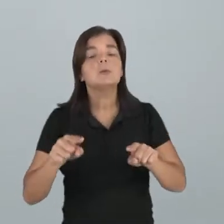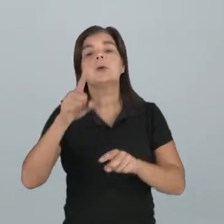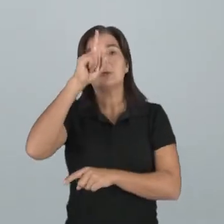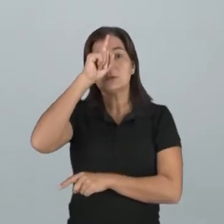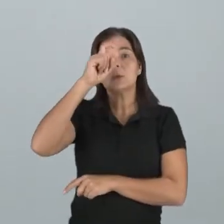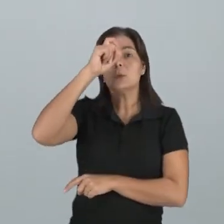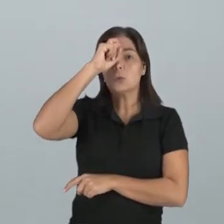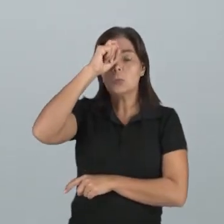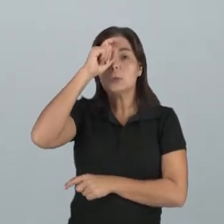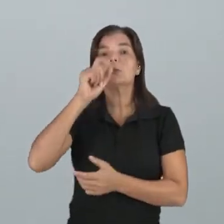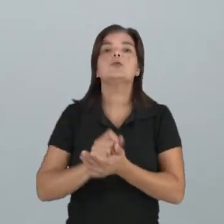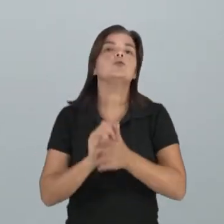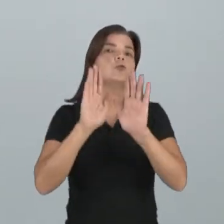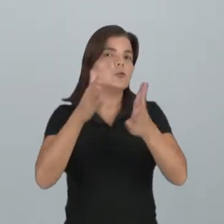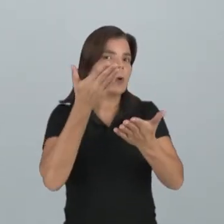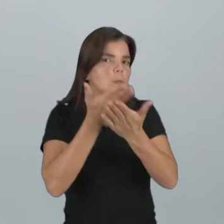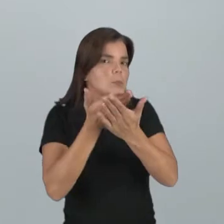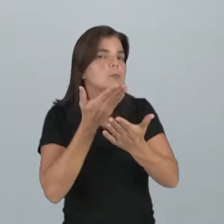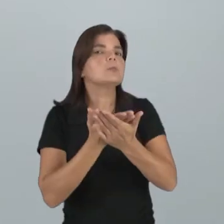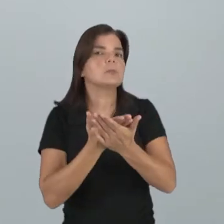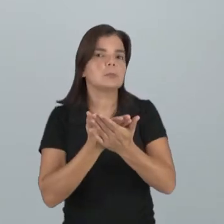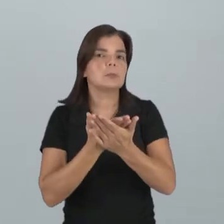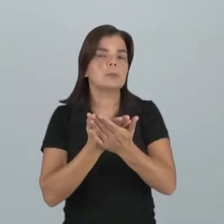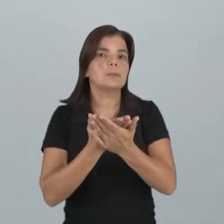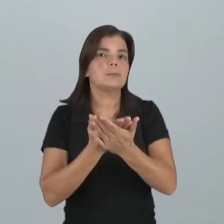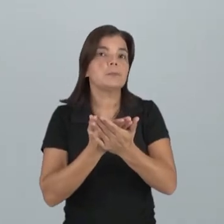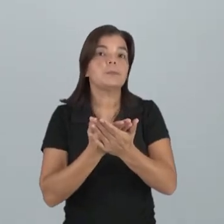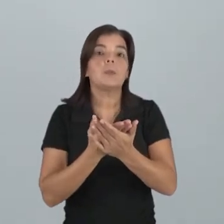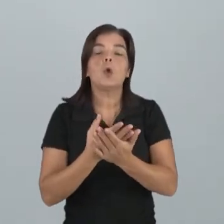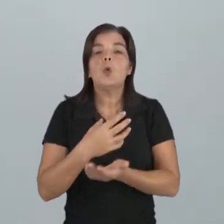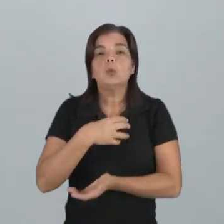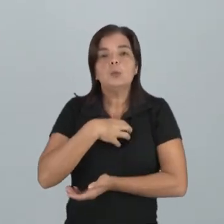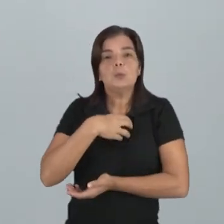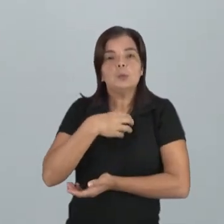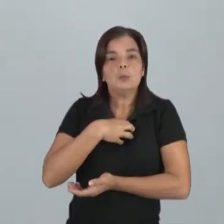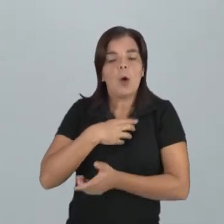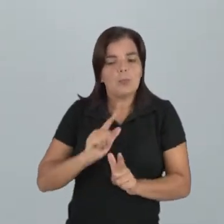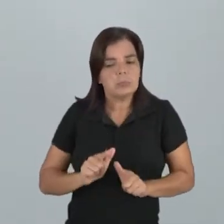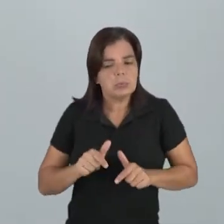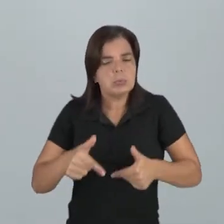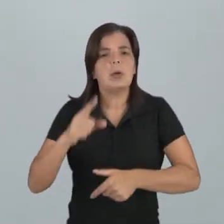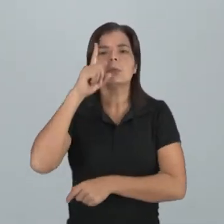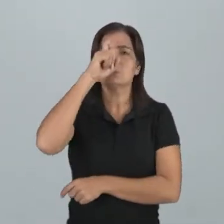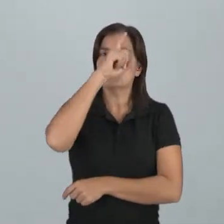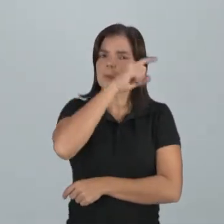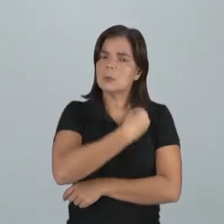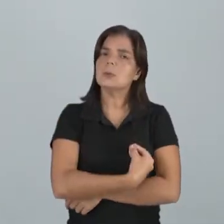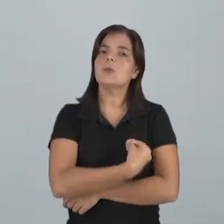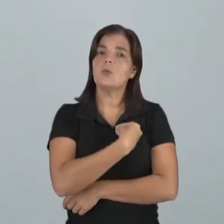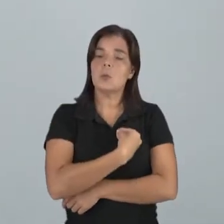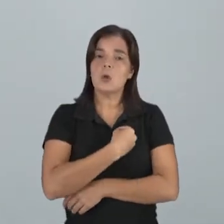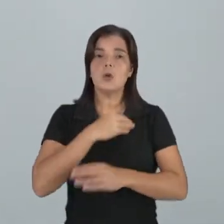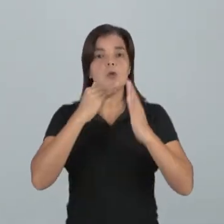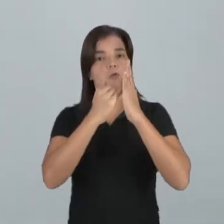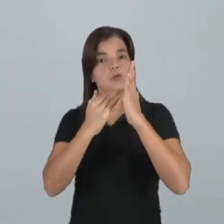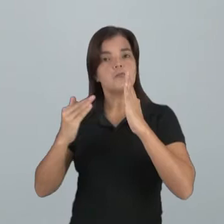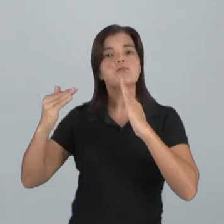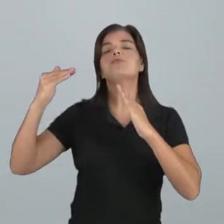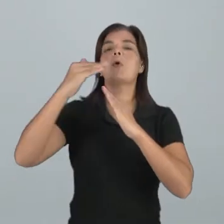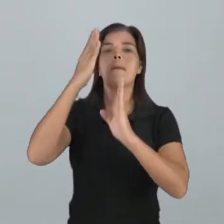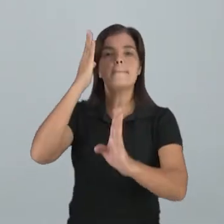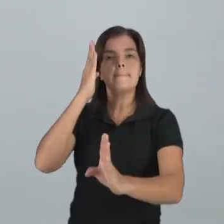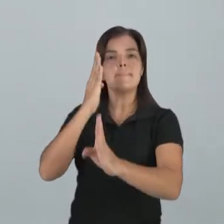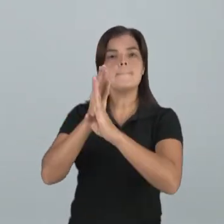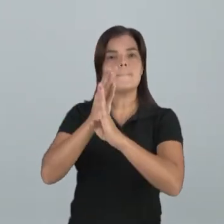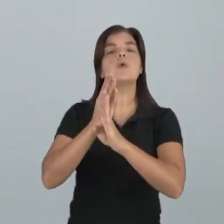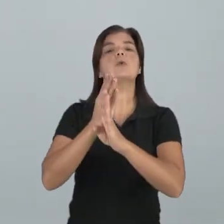hospital. Isso já se estuda sobre isso. A maneira da pessoa enfrentar dificuldades na vida, superando por causa